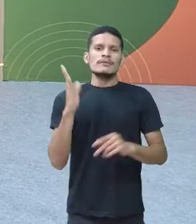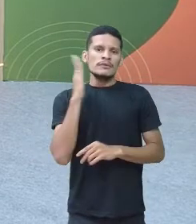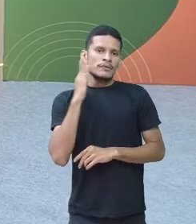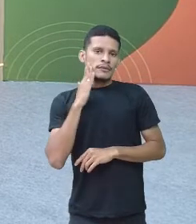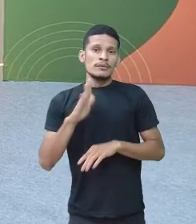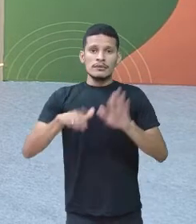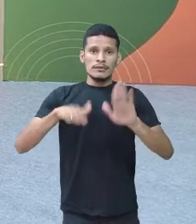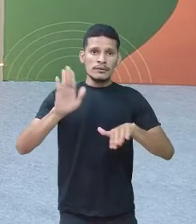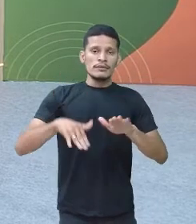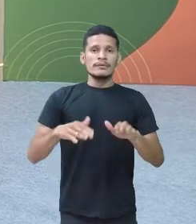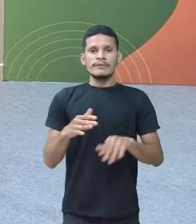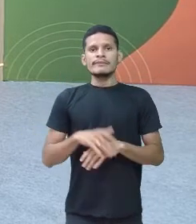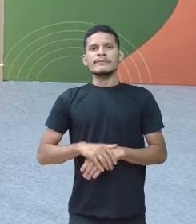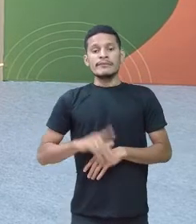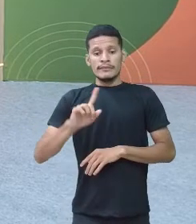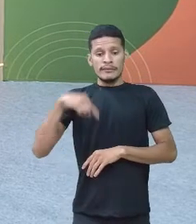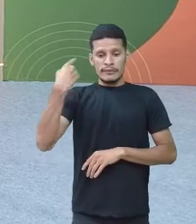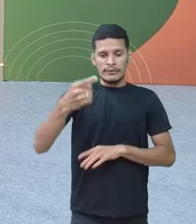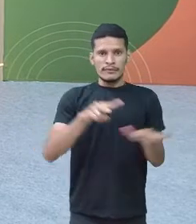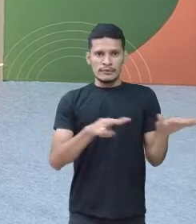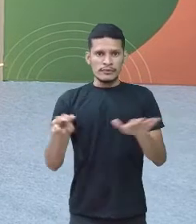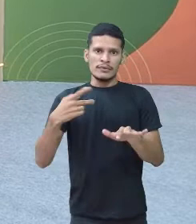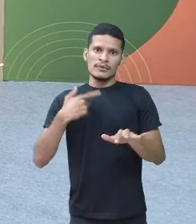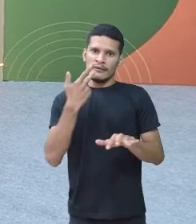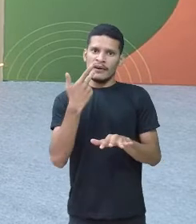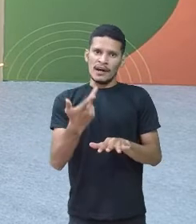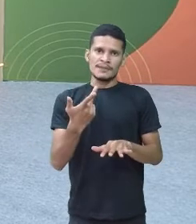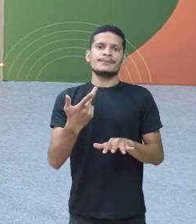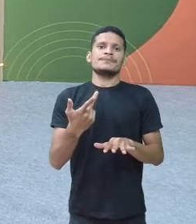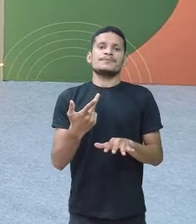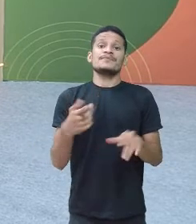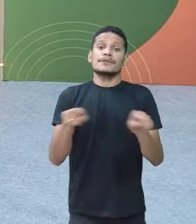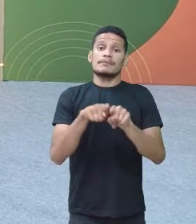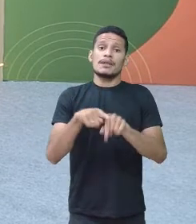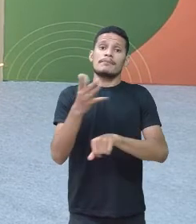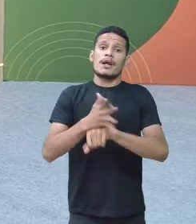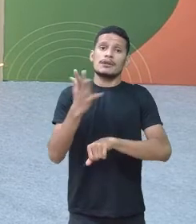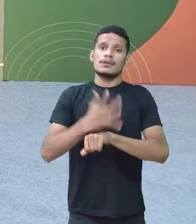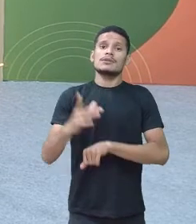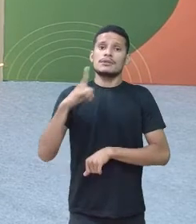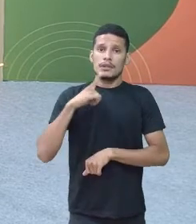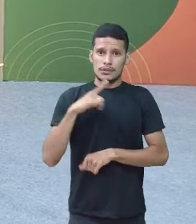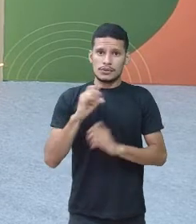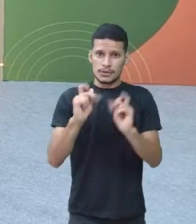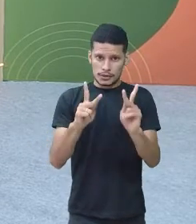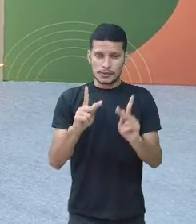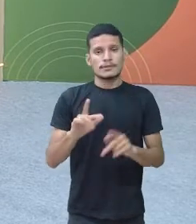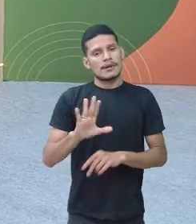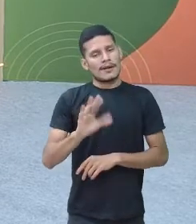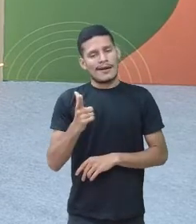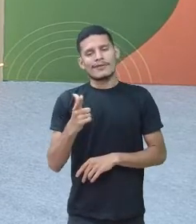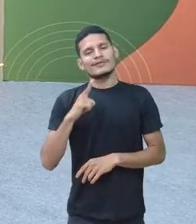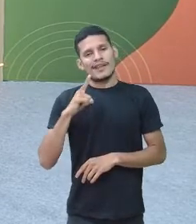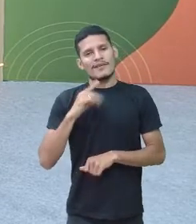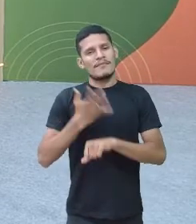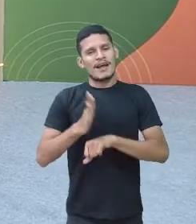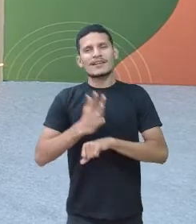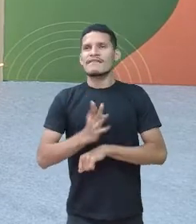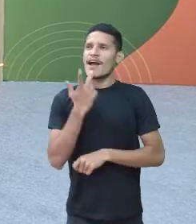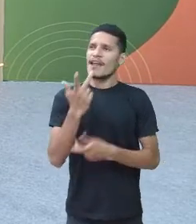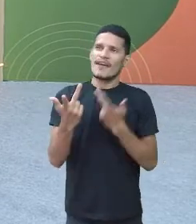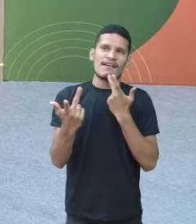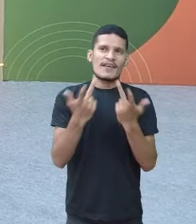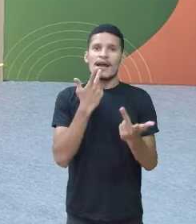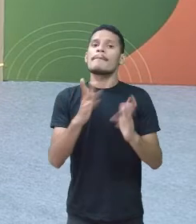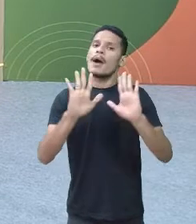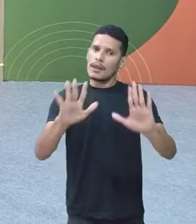Então, semana que vem tem mais pra vocês. E tem prática também na semana que vem, óbvio, né? Ah, Helena tá falando demais aí, muita